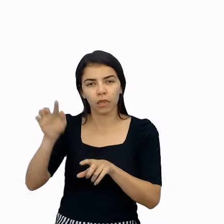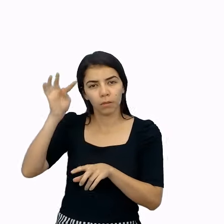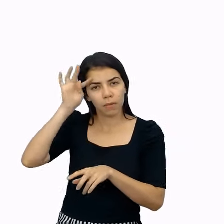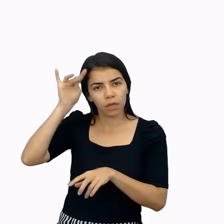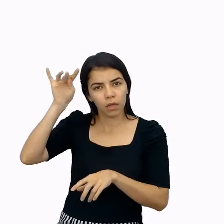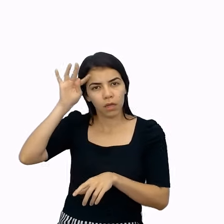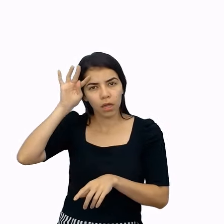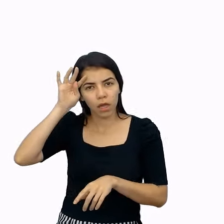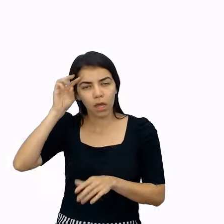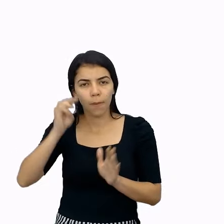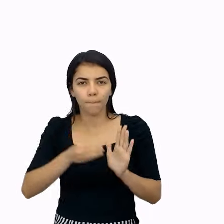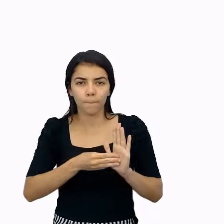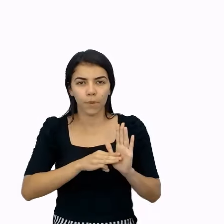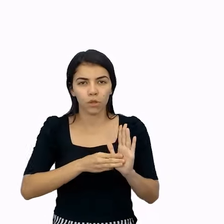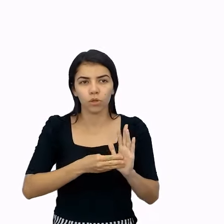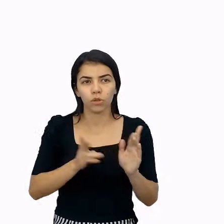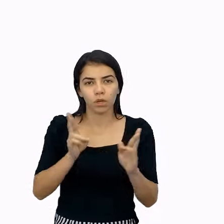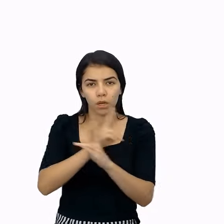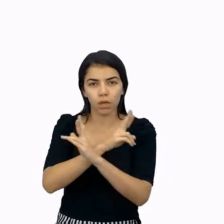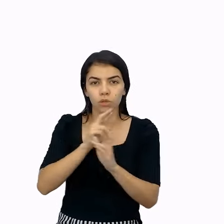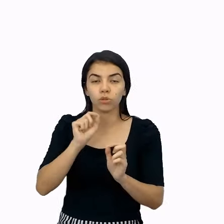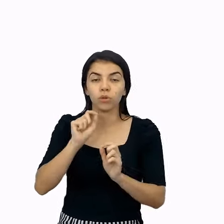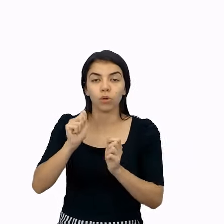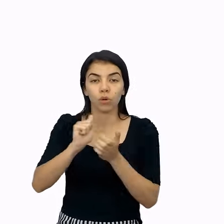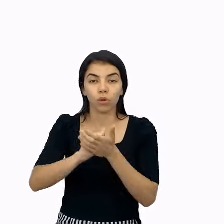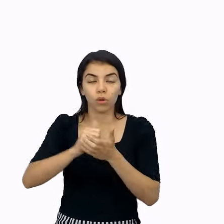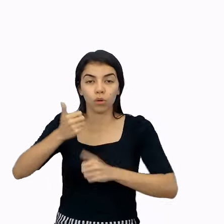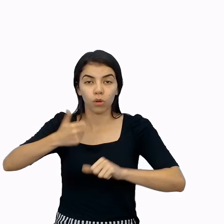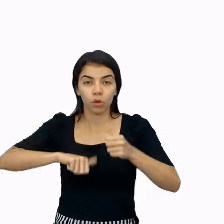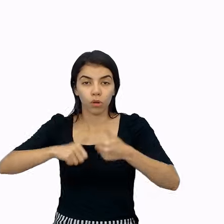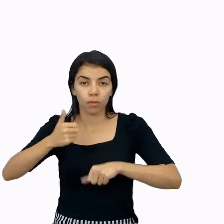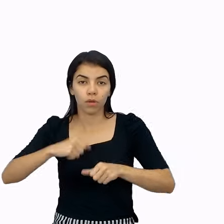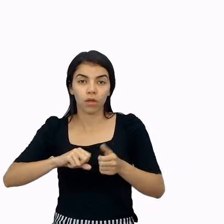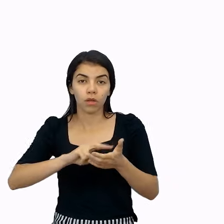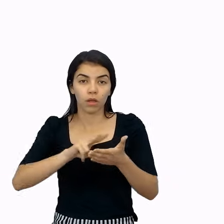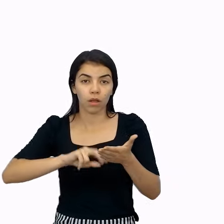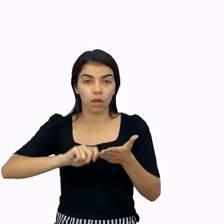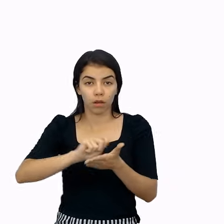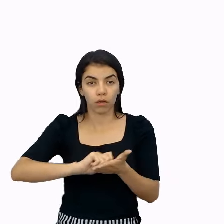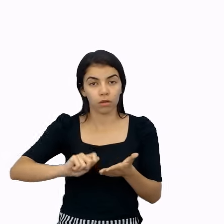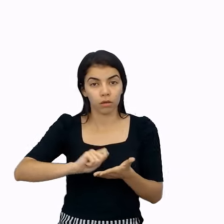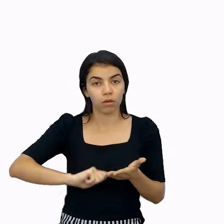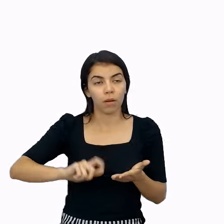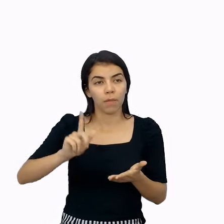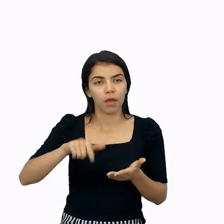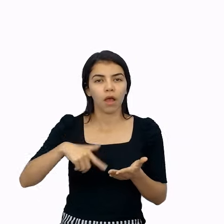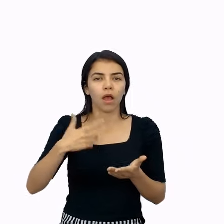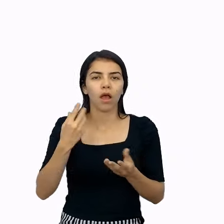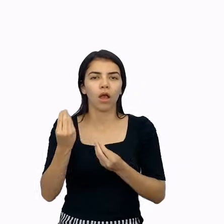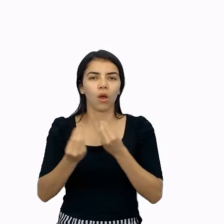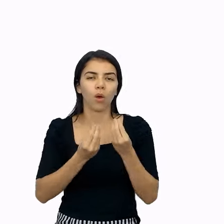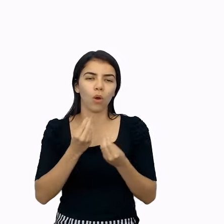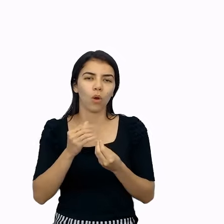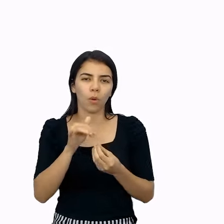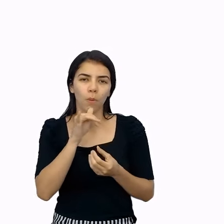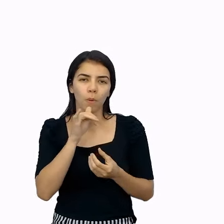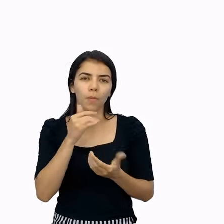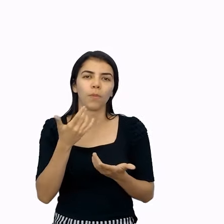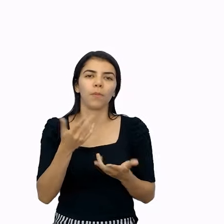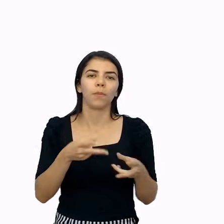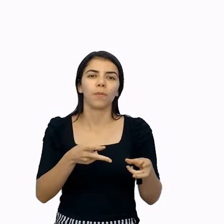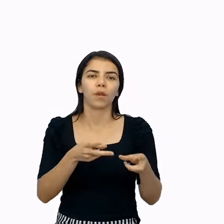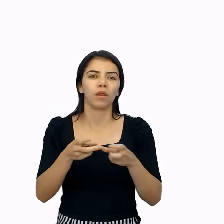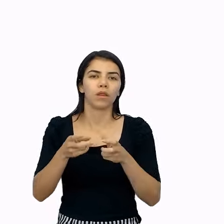e metodológicos relativos à avaliação de práticas leitoras e de escrita, sob a ótica da concepção